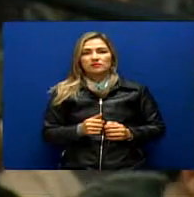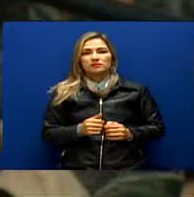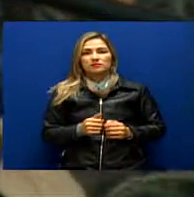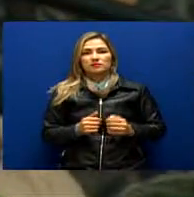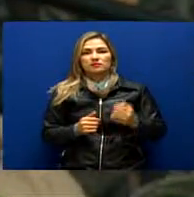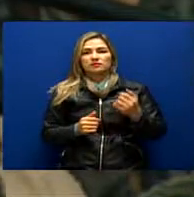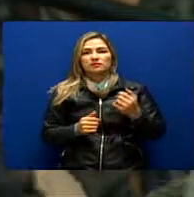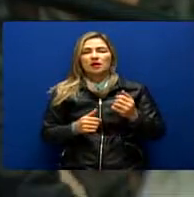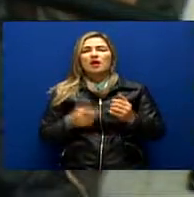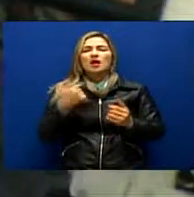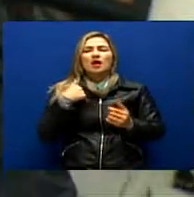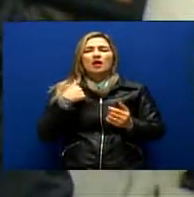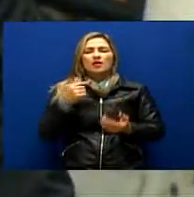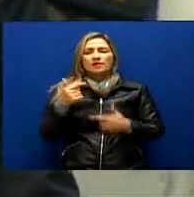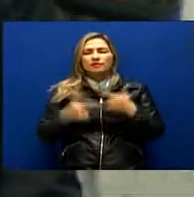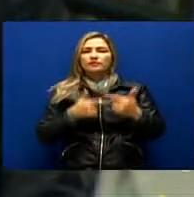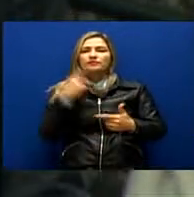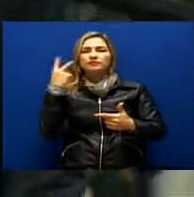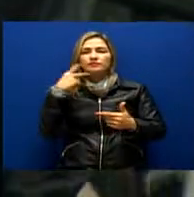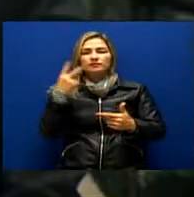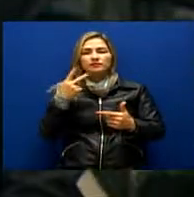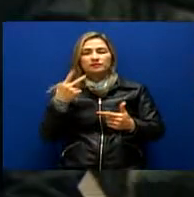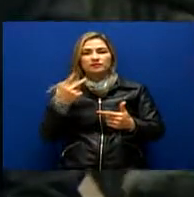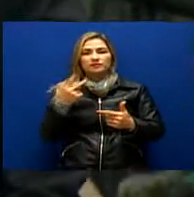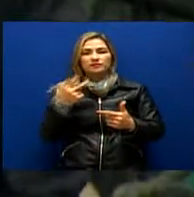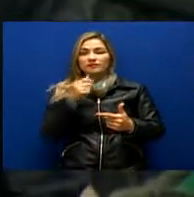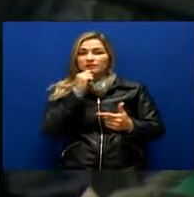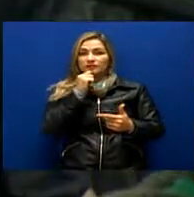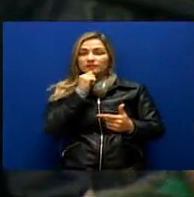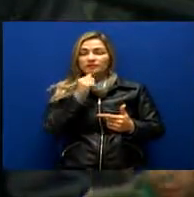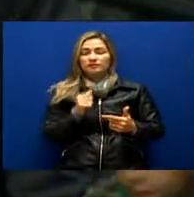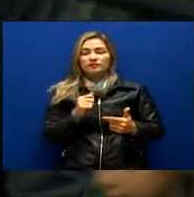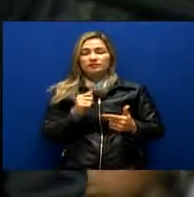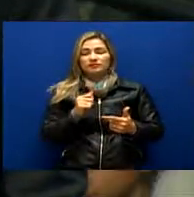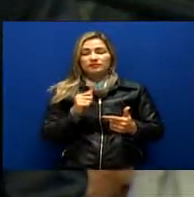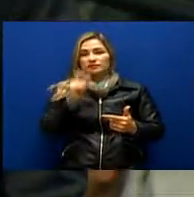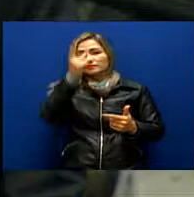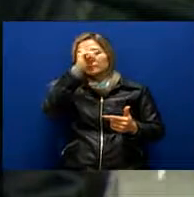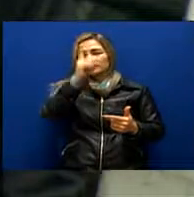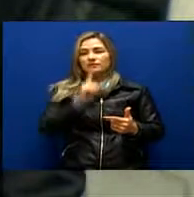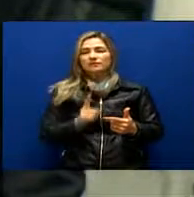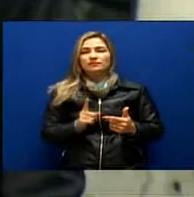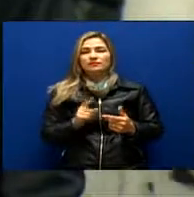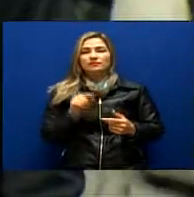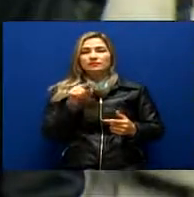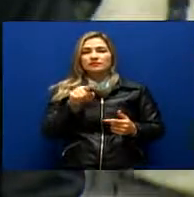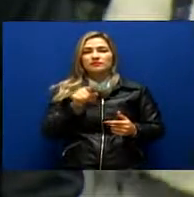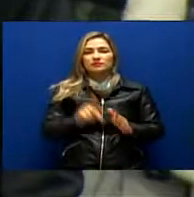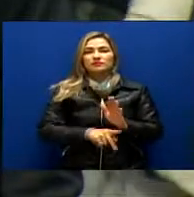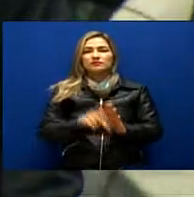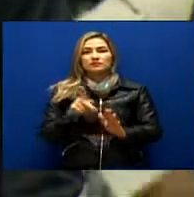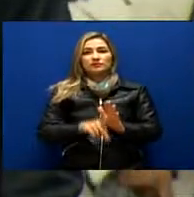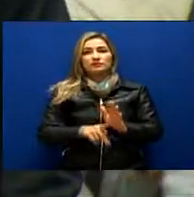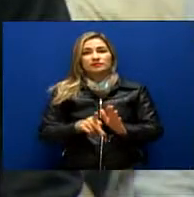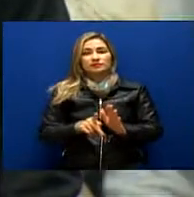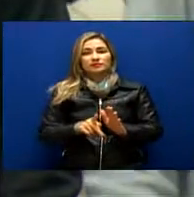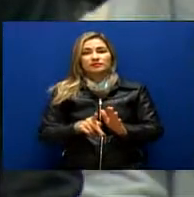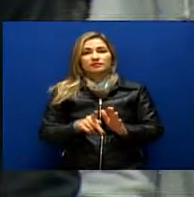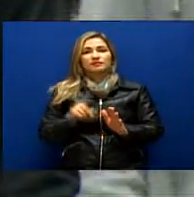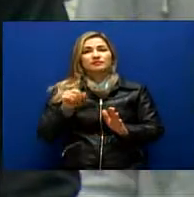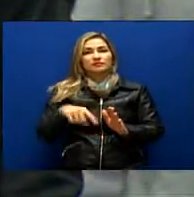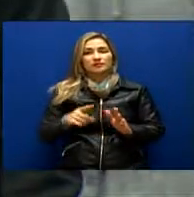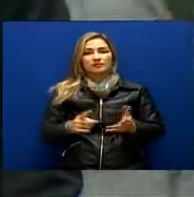você ver alguns atos dos dois lados. Esse projeto... Vossa Excelência já está comprando uma briga